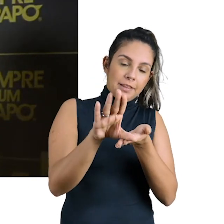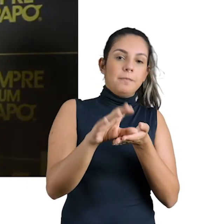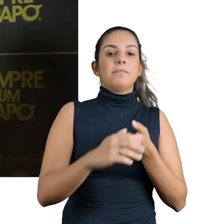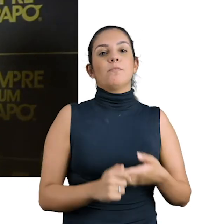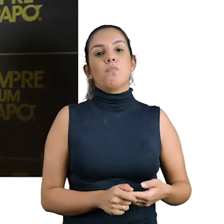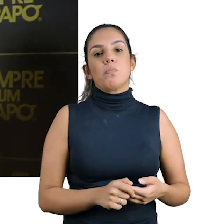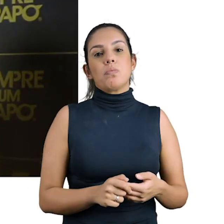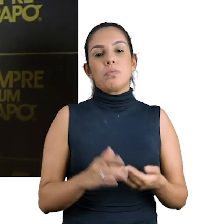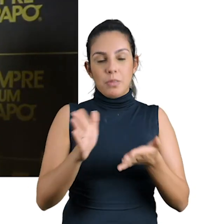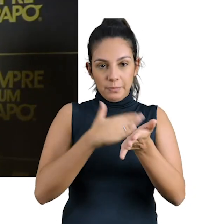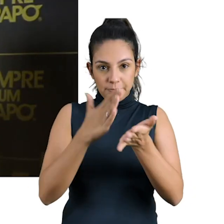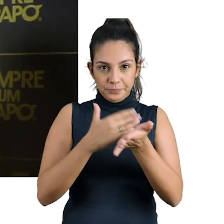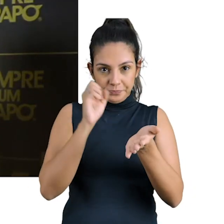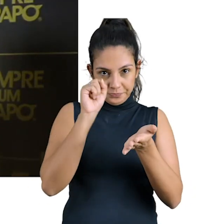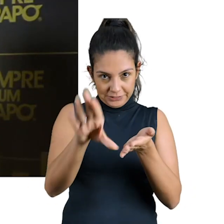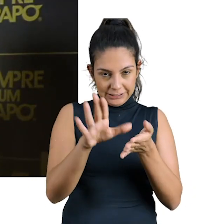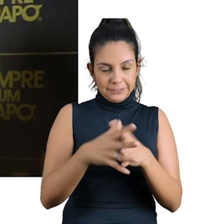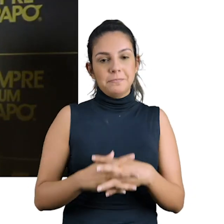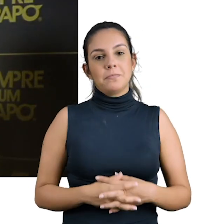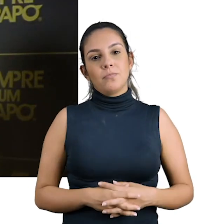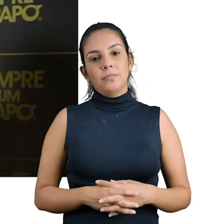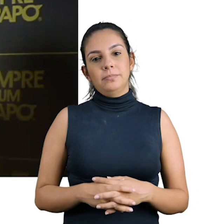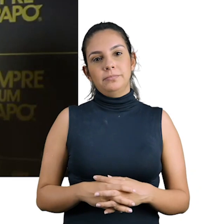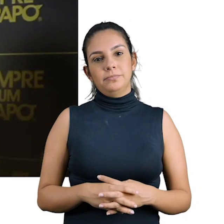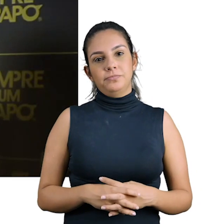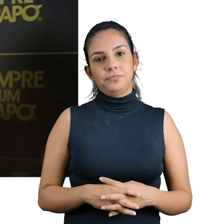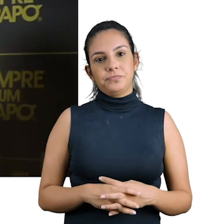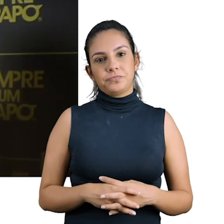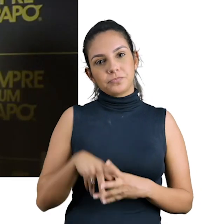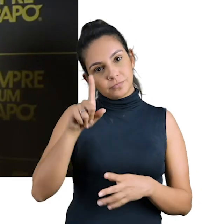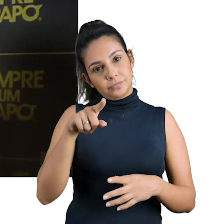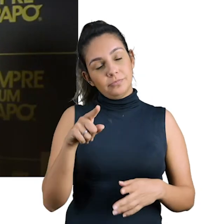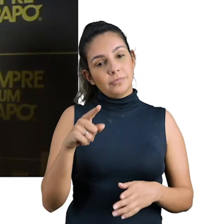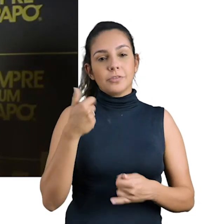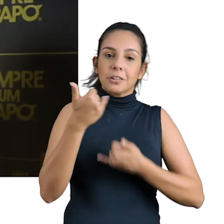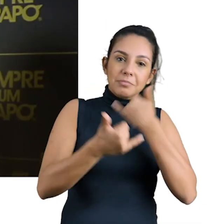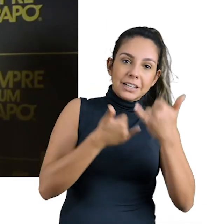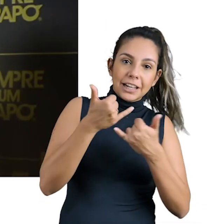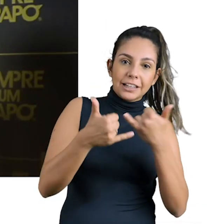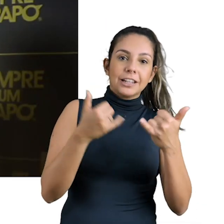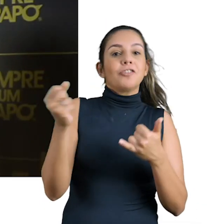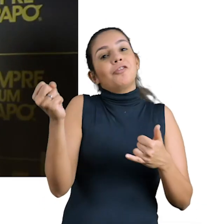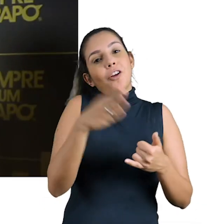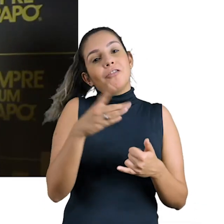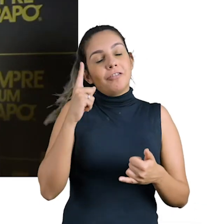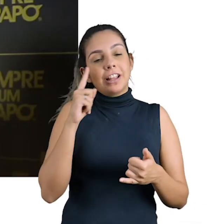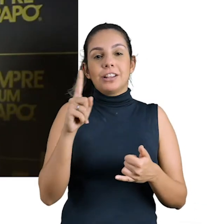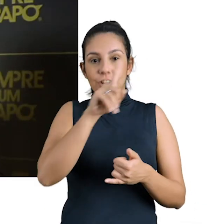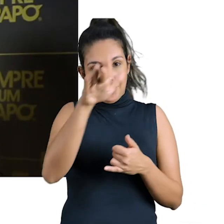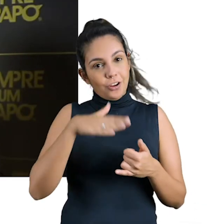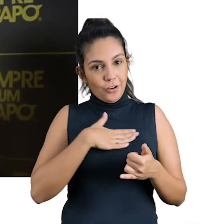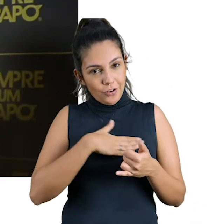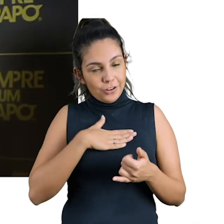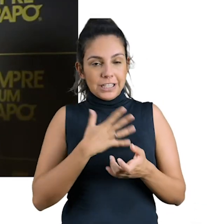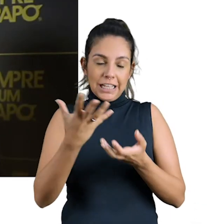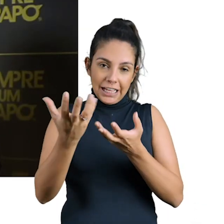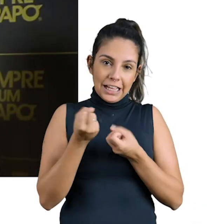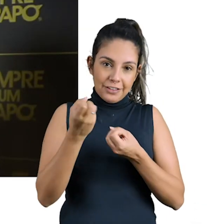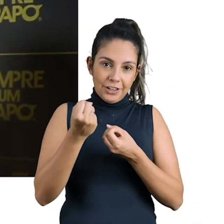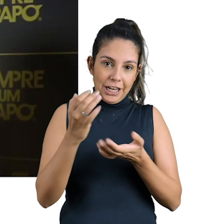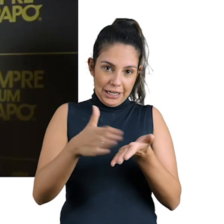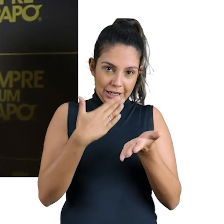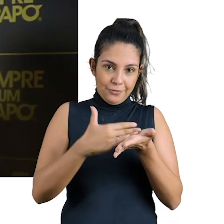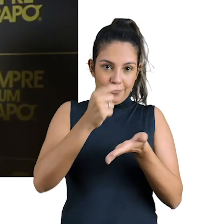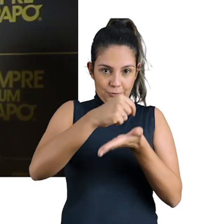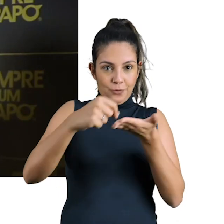ela manda o livro autografado. É uma alternativa, uma brincadeira, mas que para quem gosta de receber os